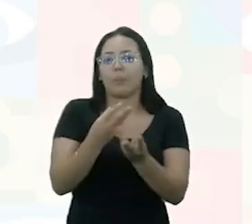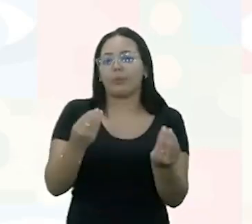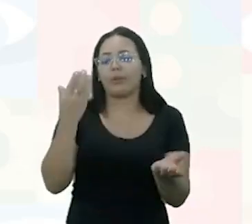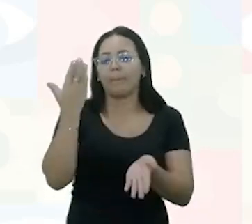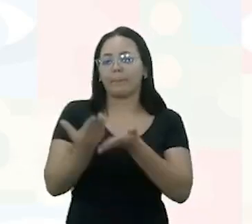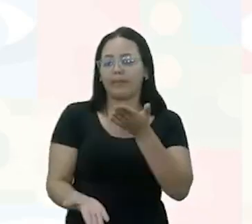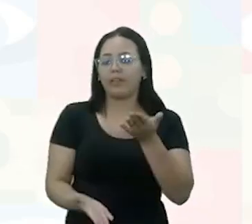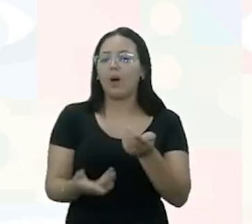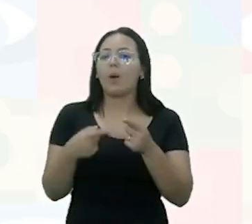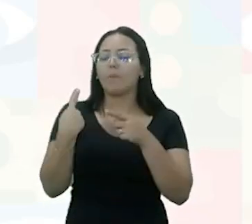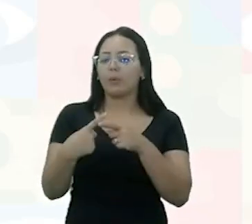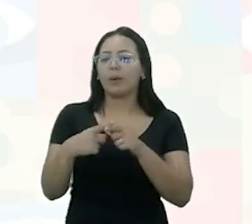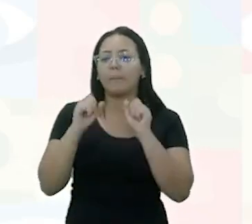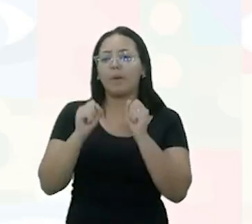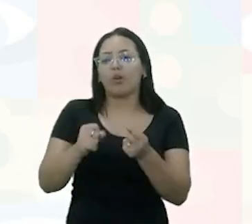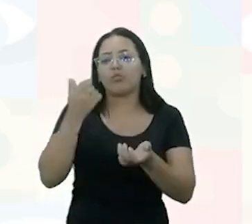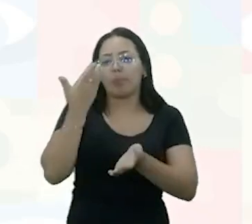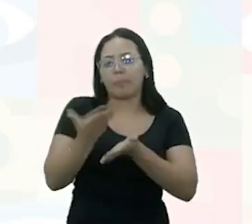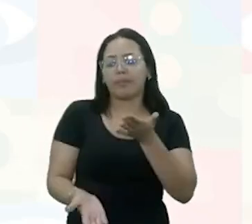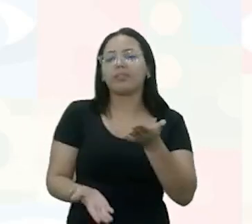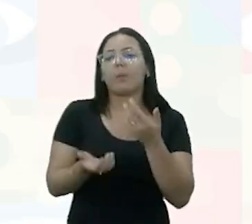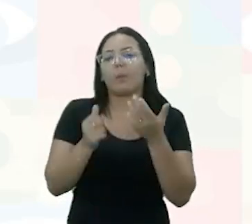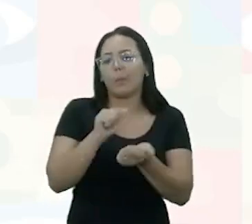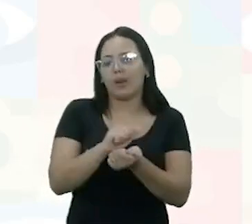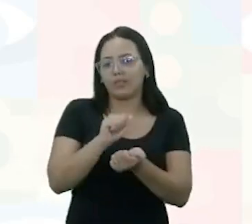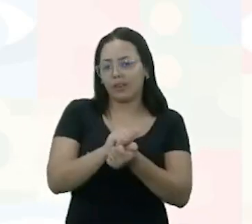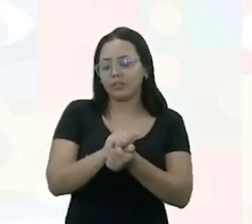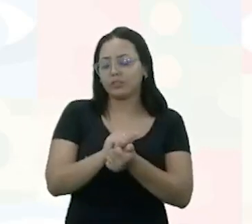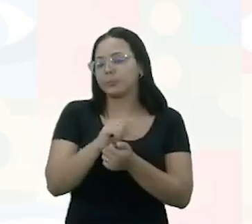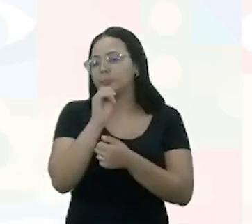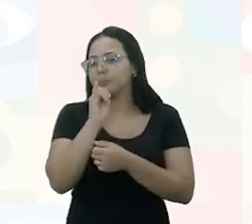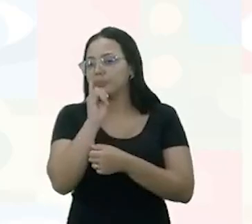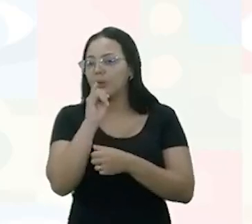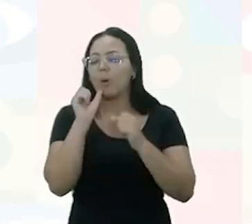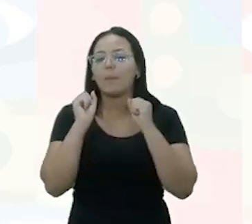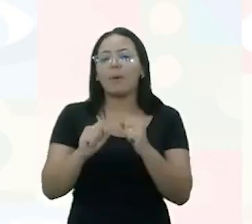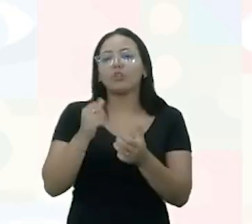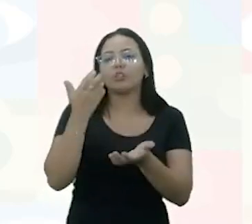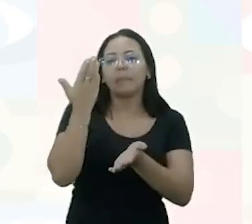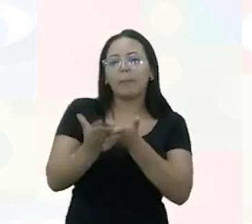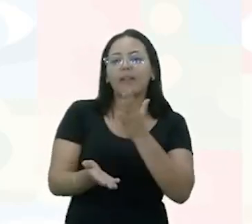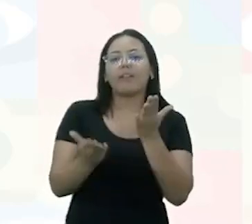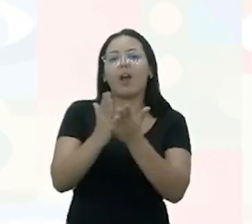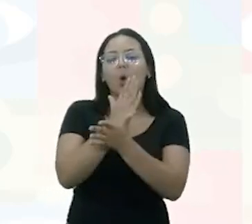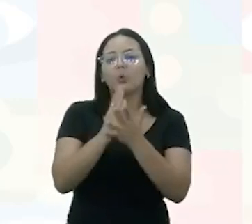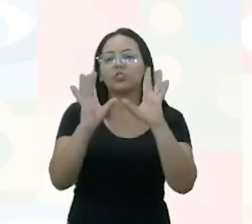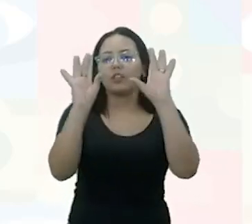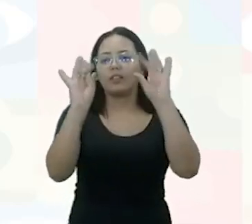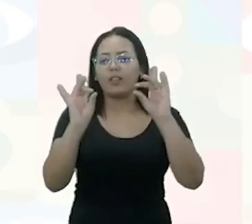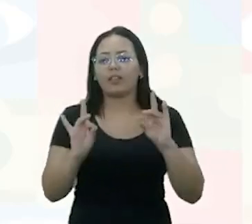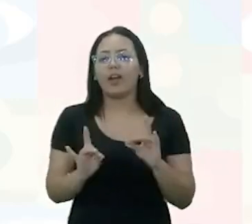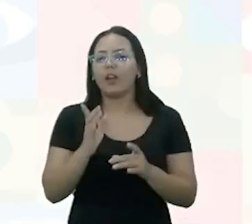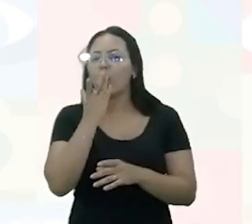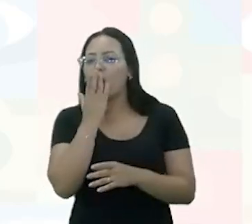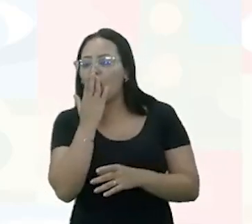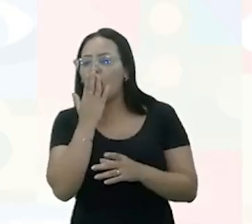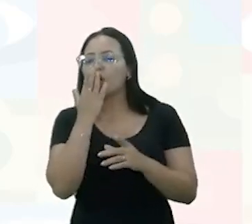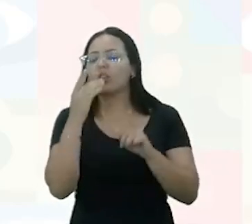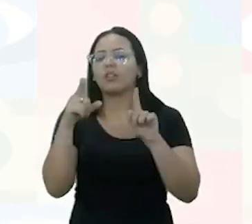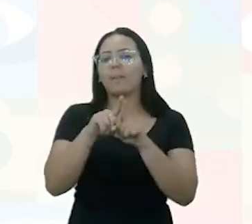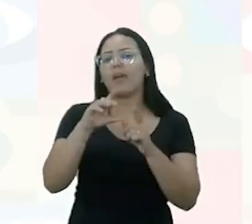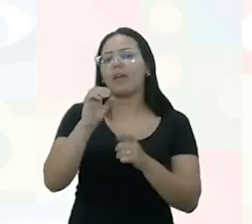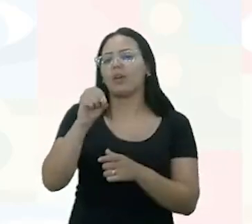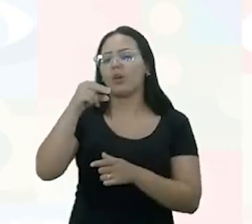você perderá alguns dados da sua imagem. Ou seja, perderá o que? Detalhes como cores, contraste,